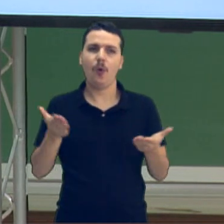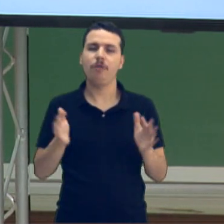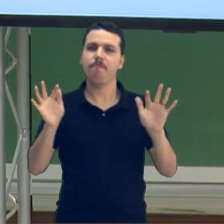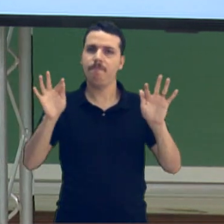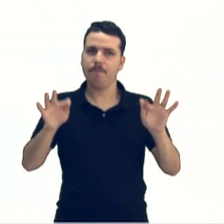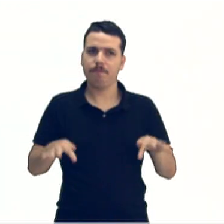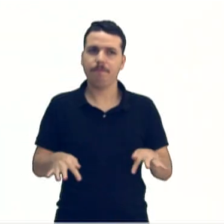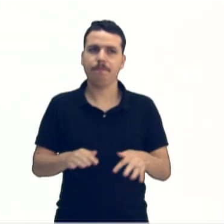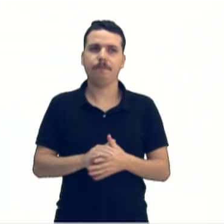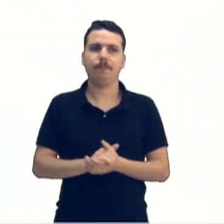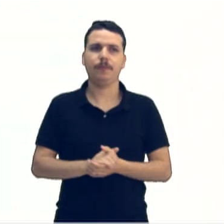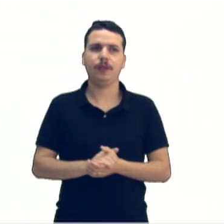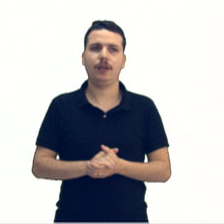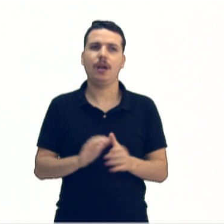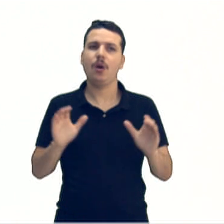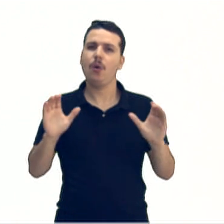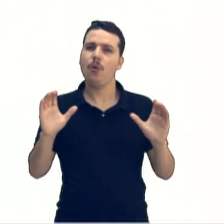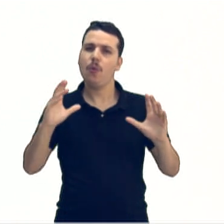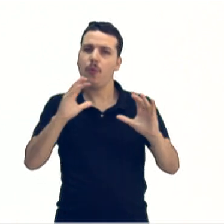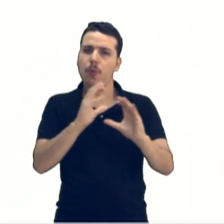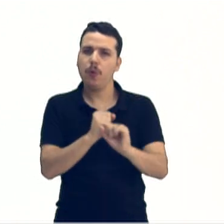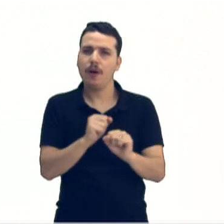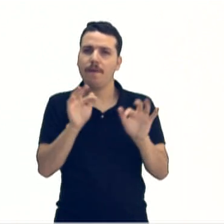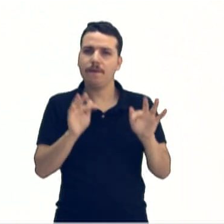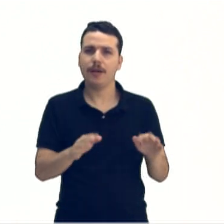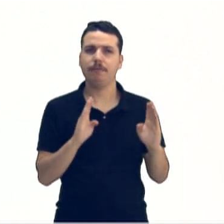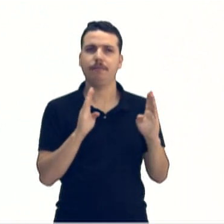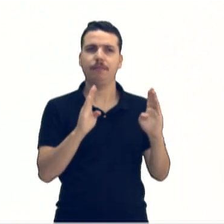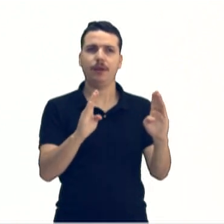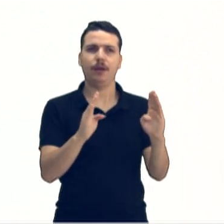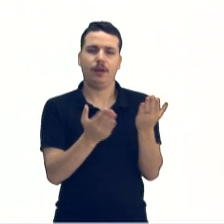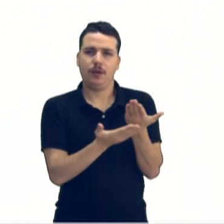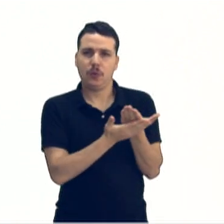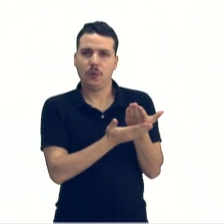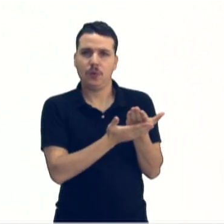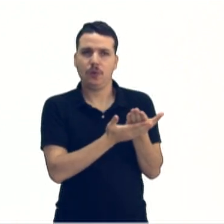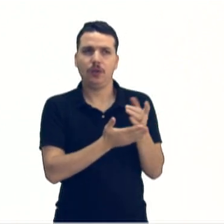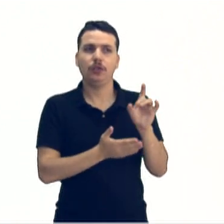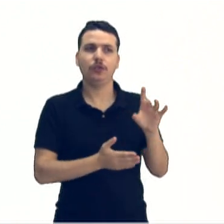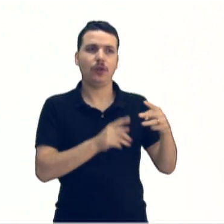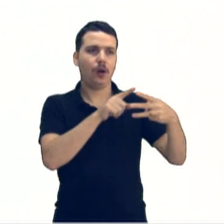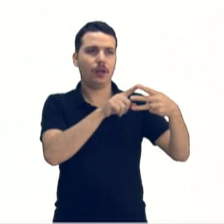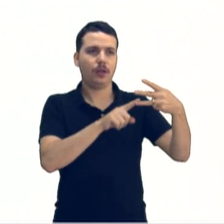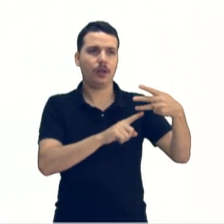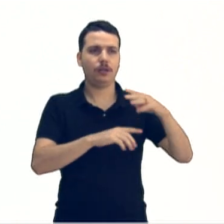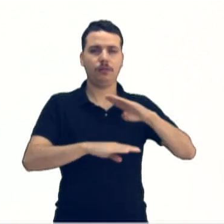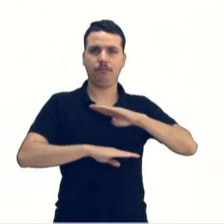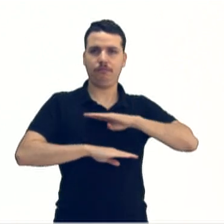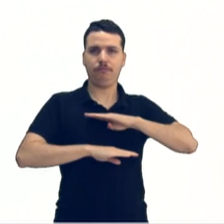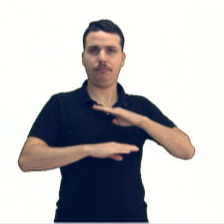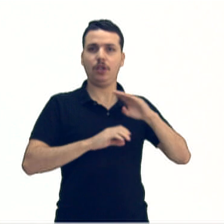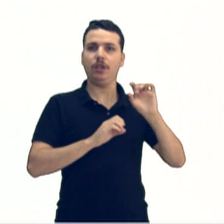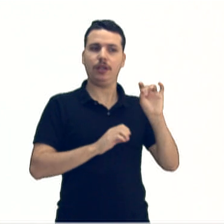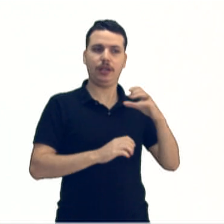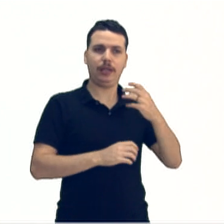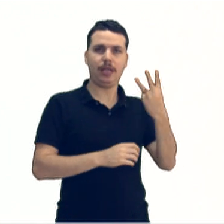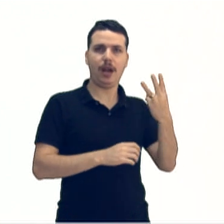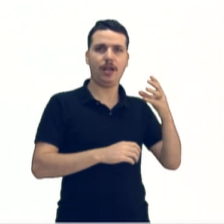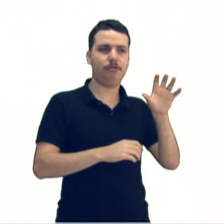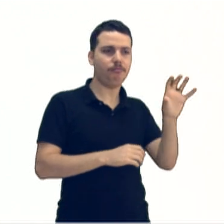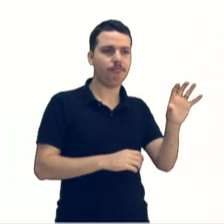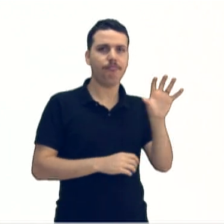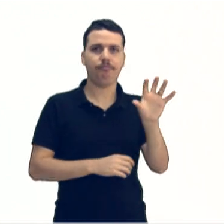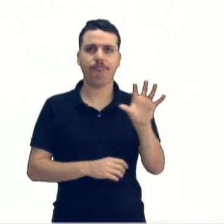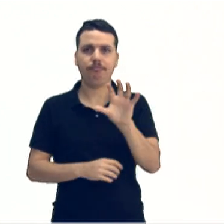só. Concluímos nessa etapa, a gente vai ver apenas esses 3 modalidades, então a gente já concluiu,